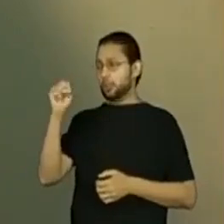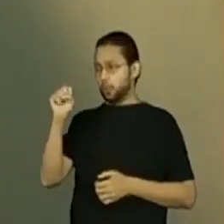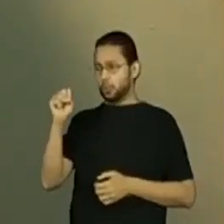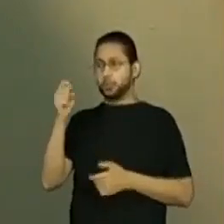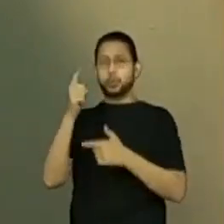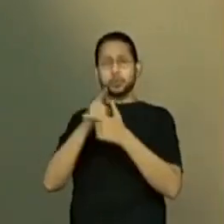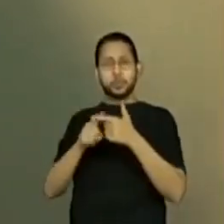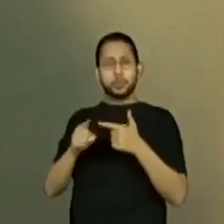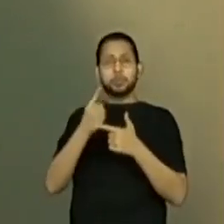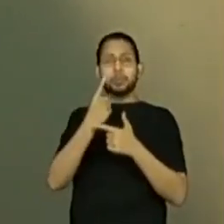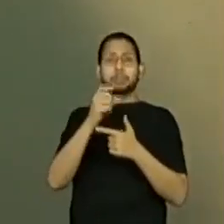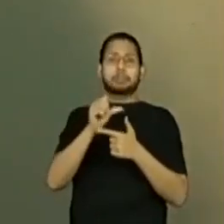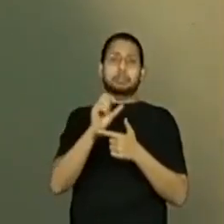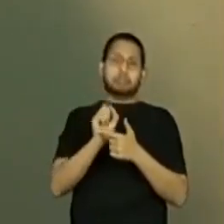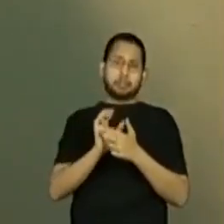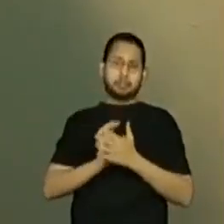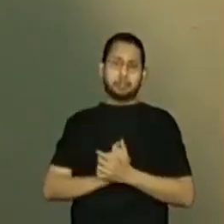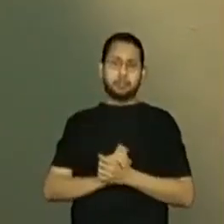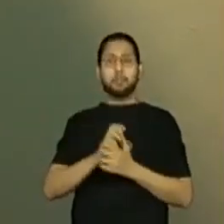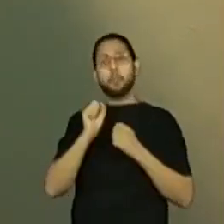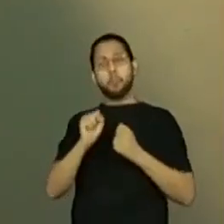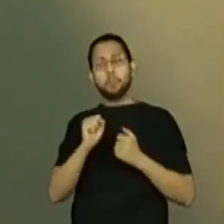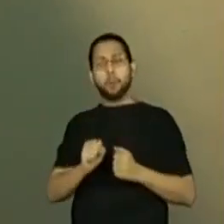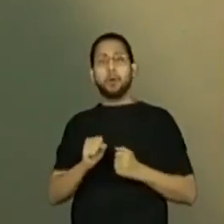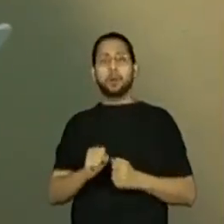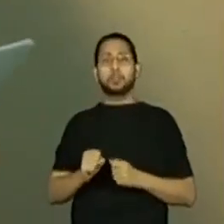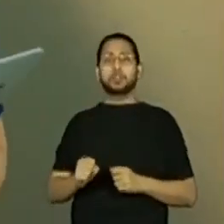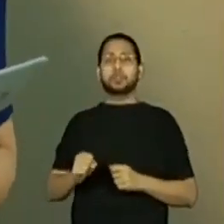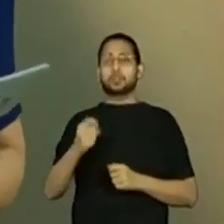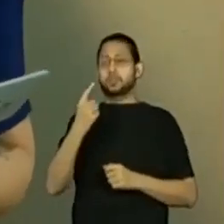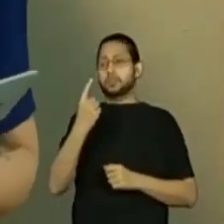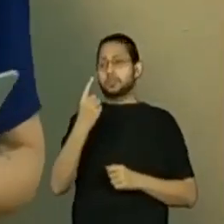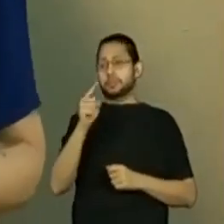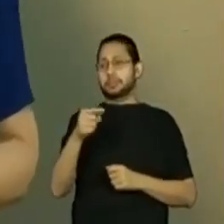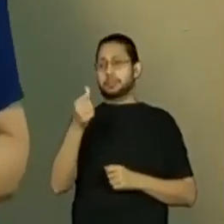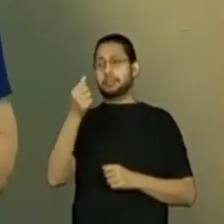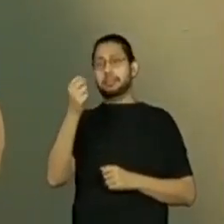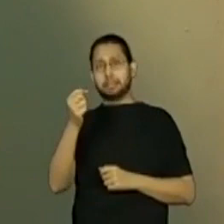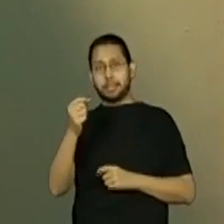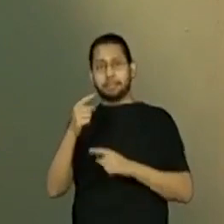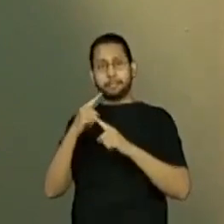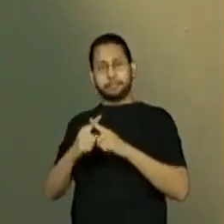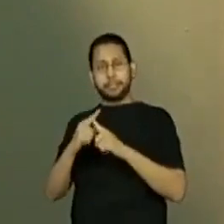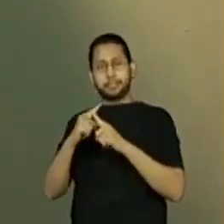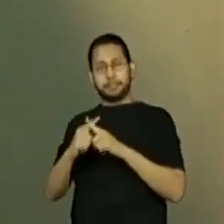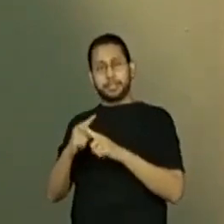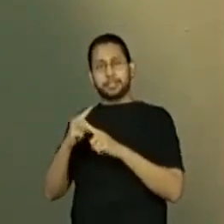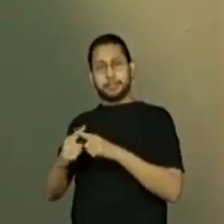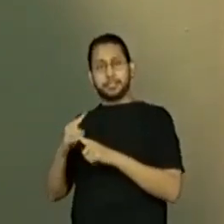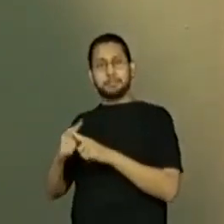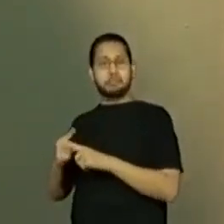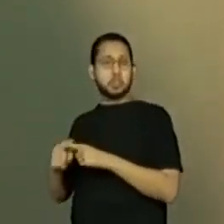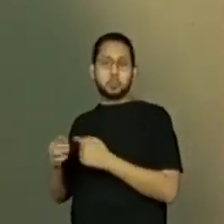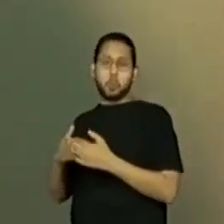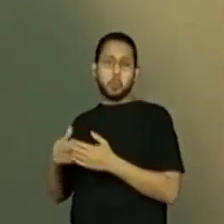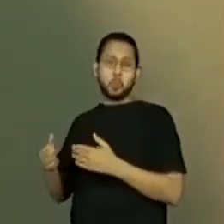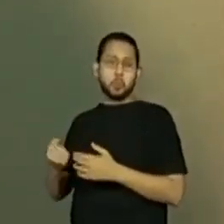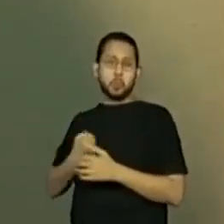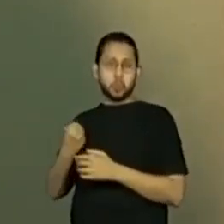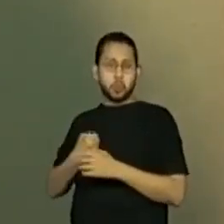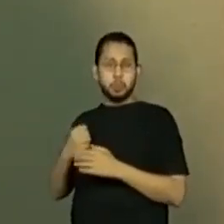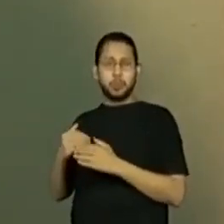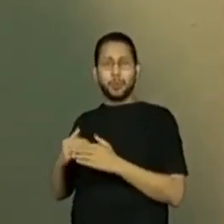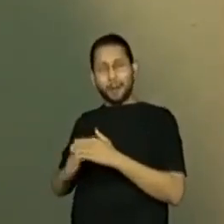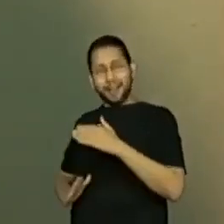dividir por 1,60. Vocês podem multiplicar 1,60 por algum número para